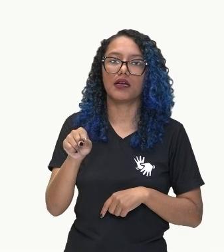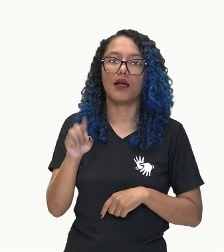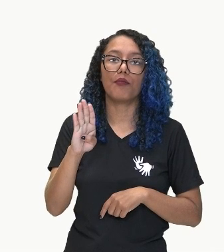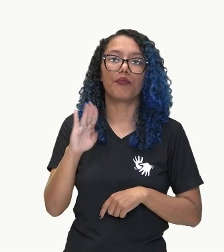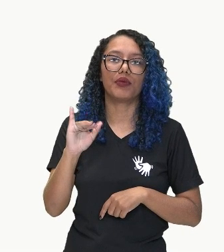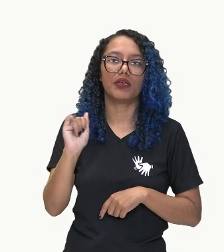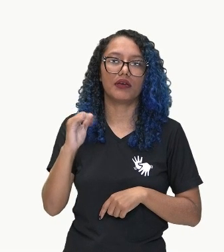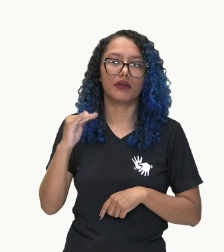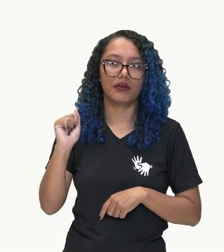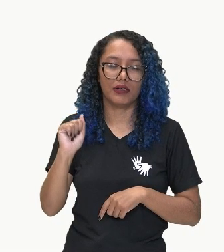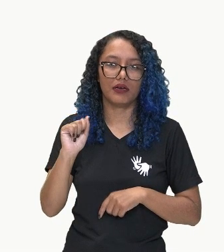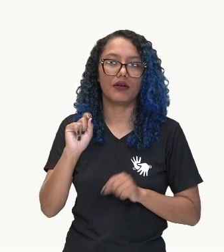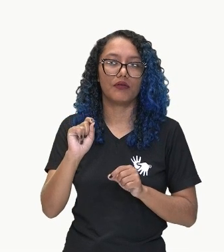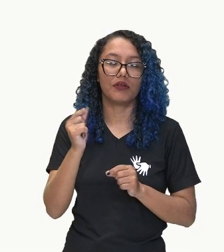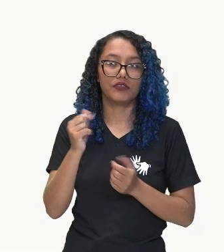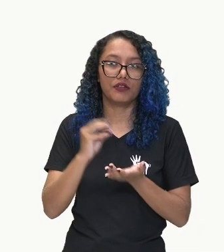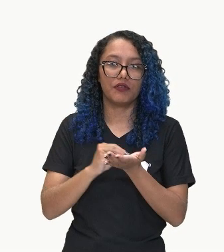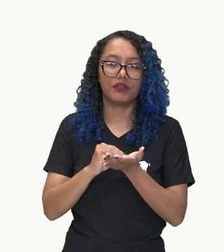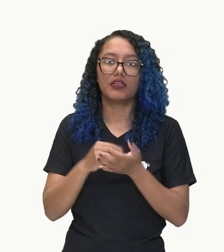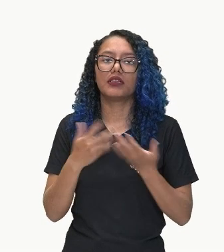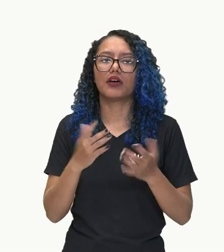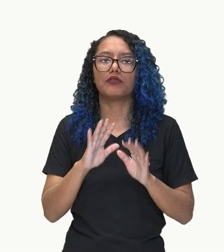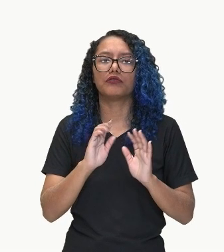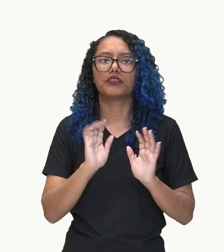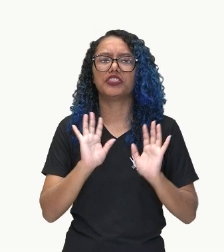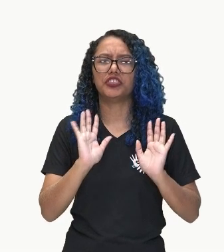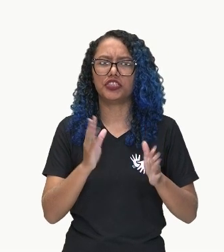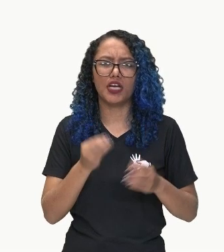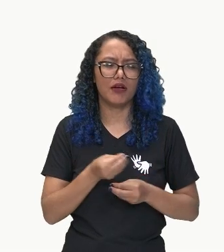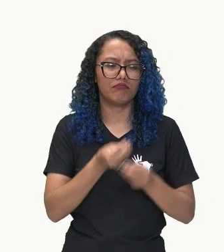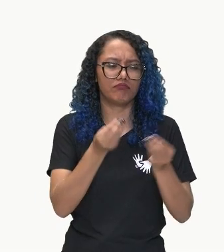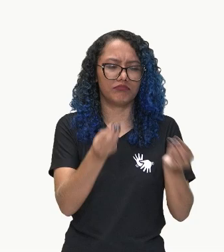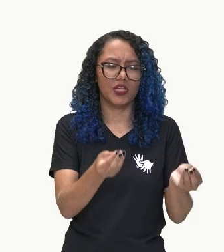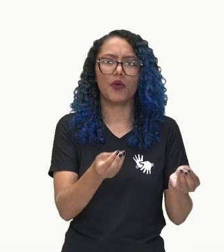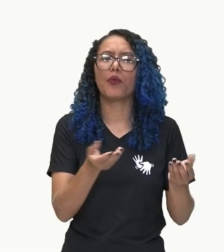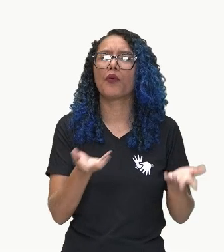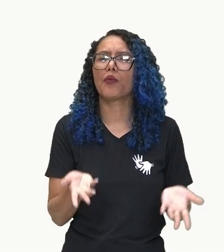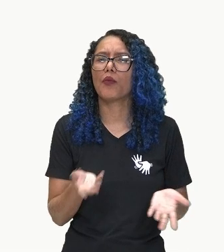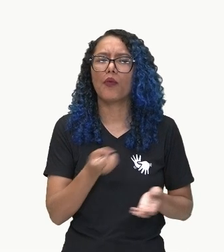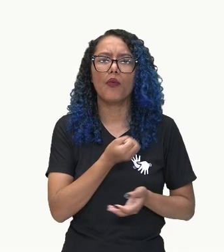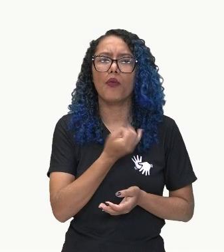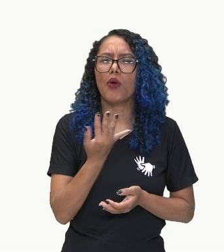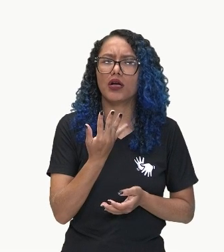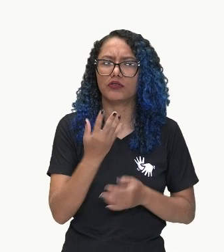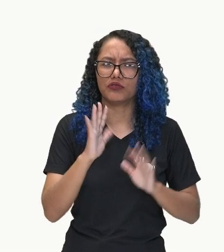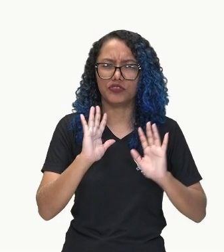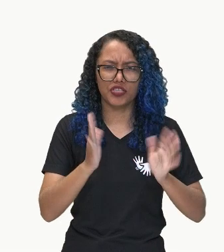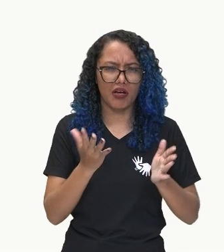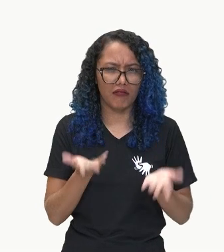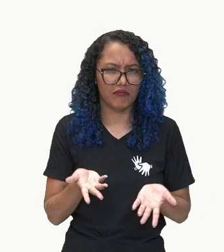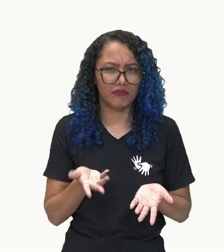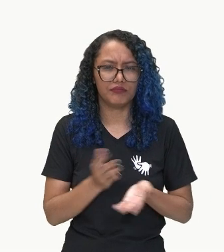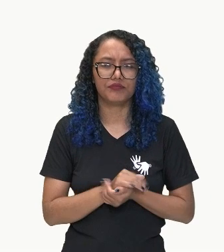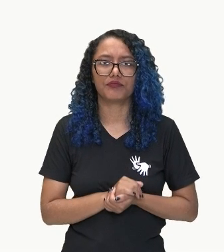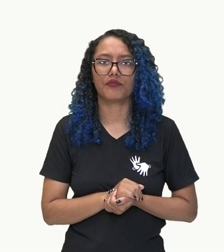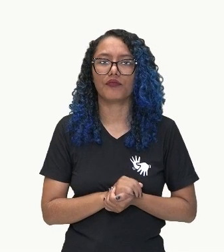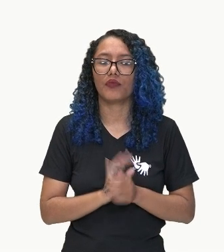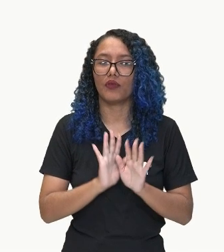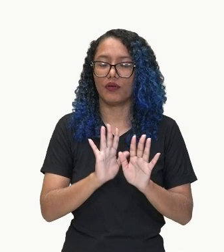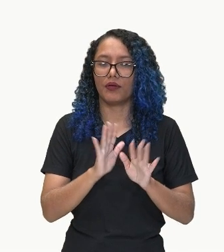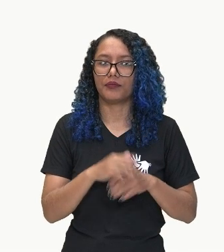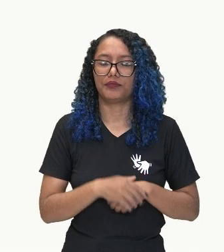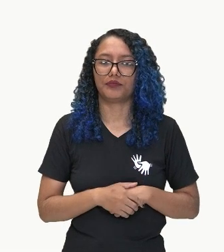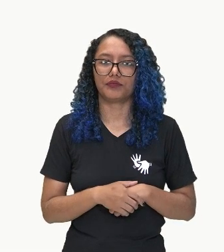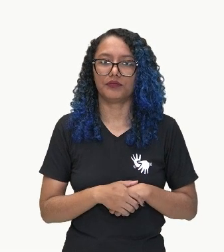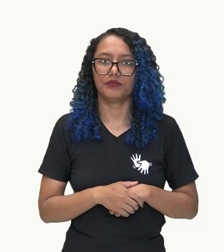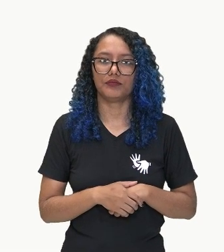sobrou. Então, o que já foi pago aí? Preste atenção. Já foi pago para Alice. Opa, deixa eu apagar aqui. Já